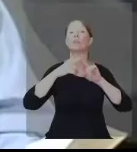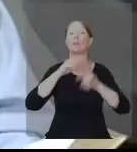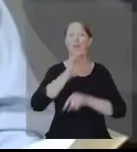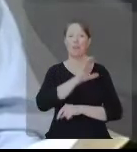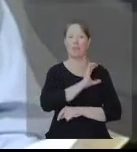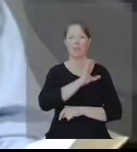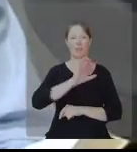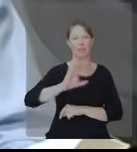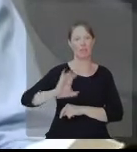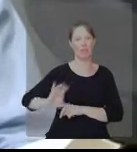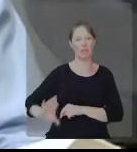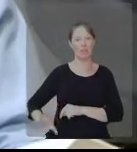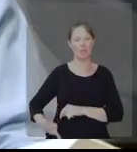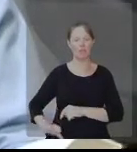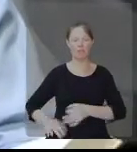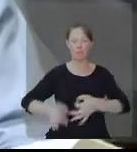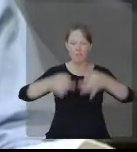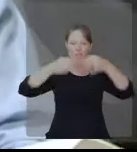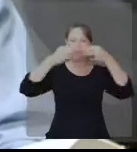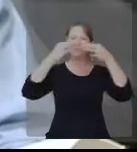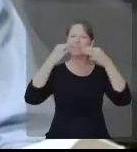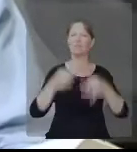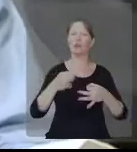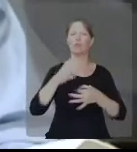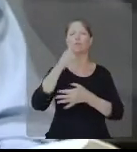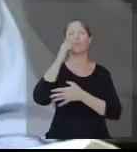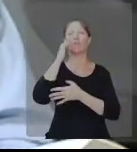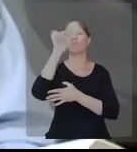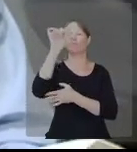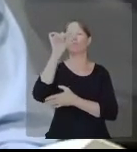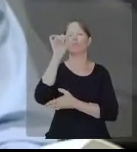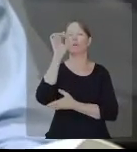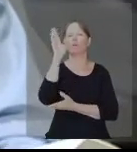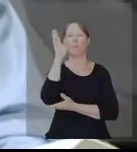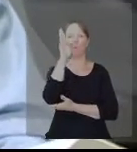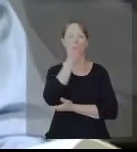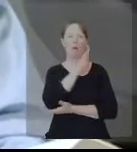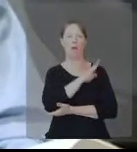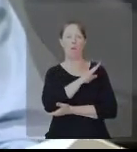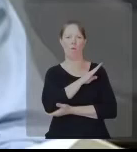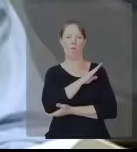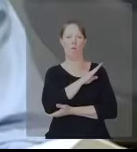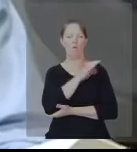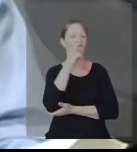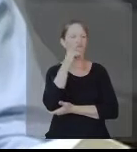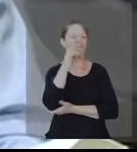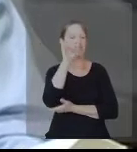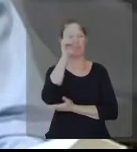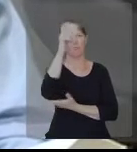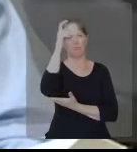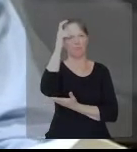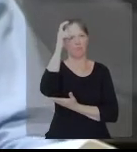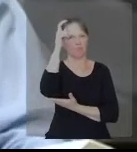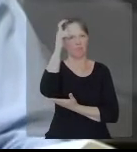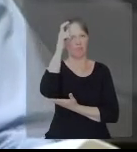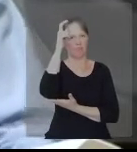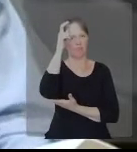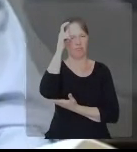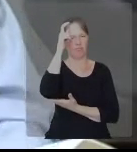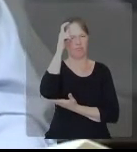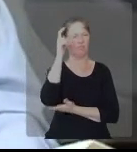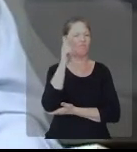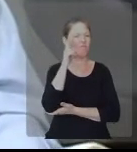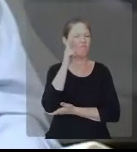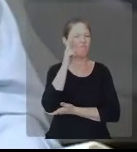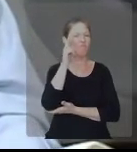nos mostra que Cristo efetivamente venceu o mal. venceu a maldade, venceu o demônio